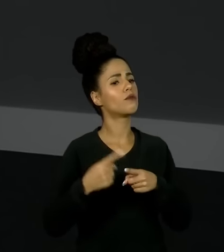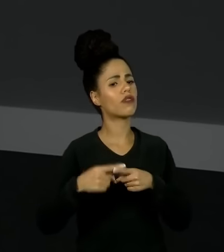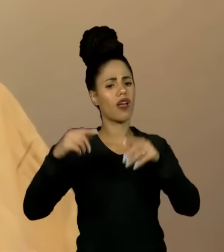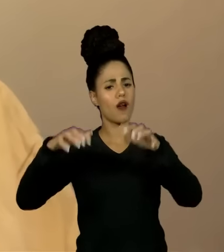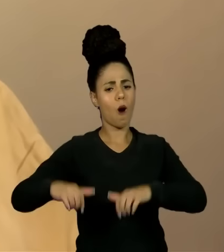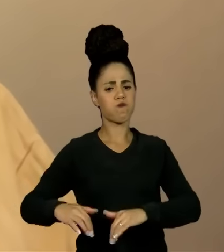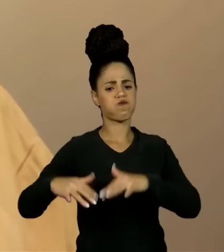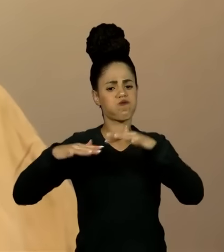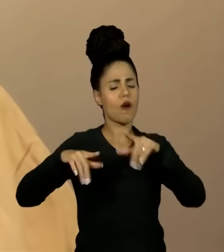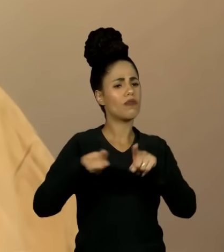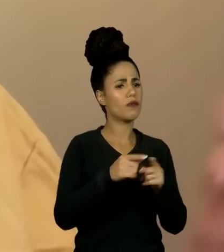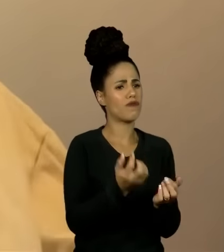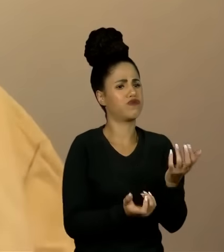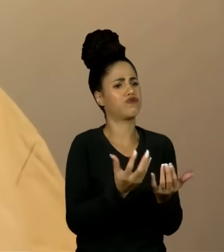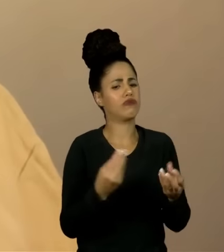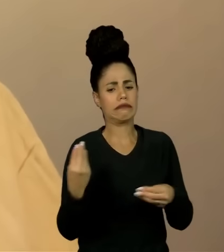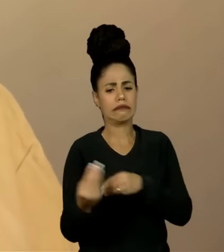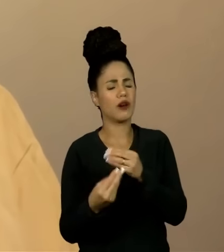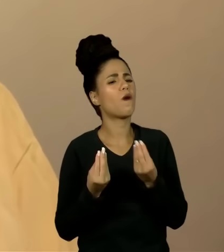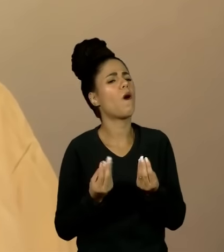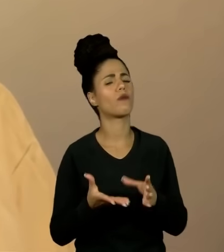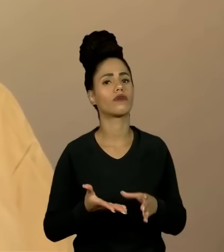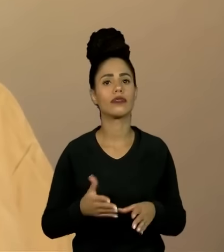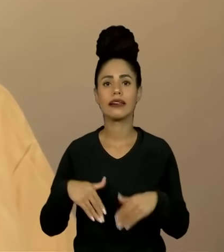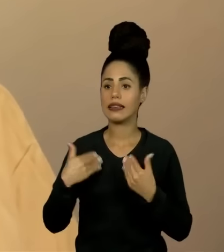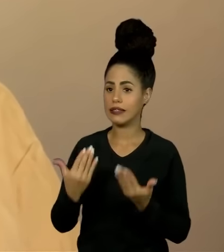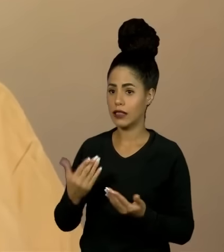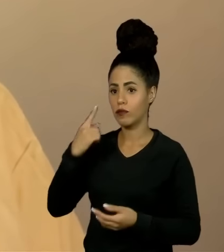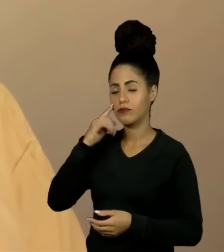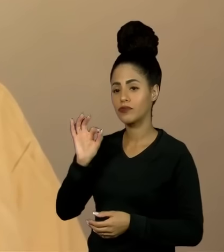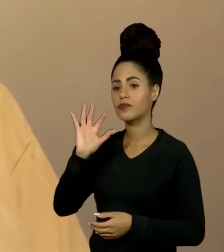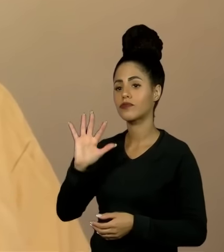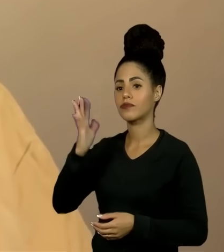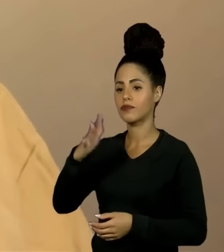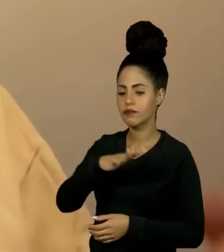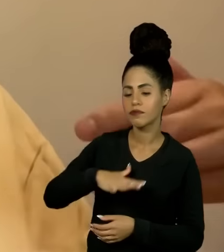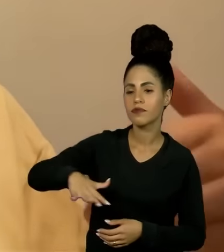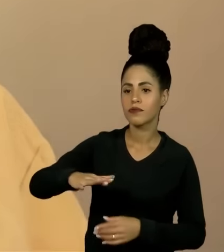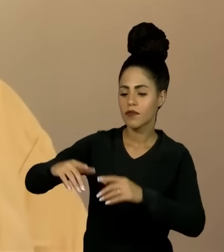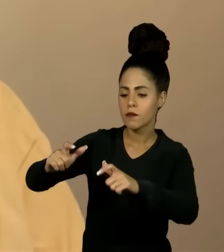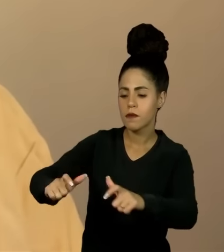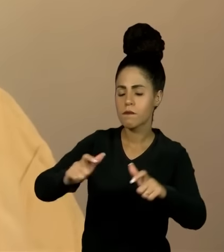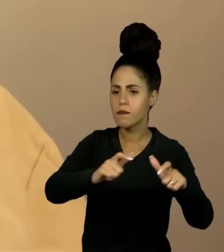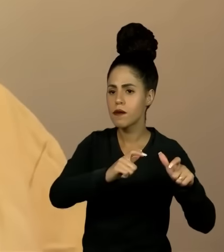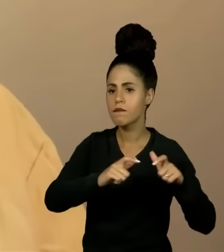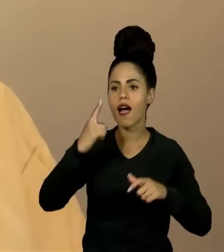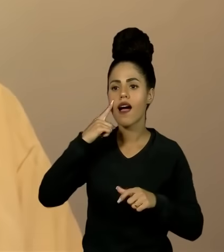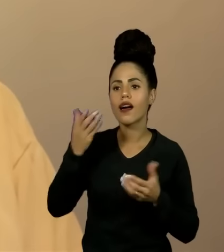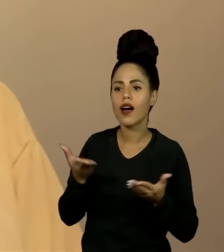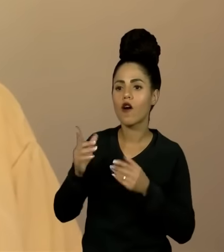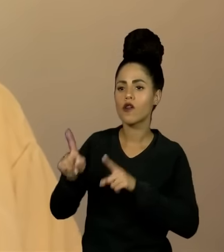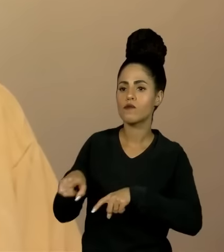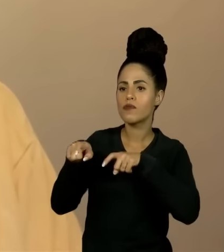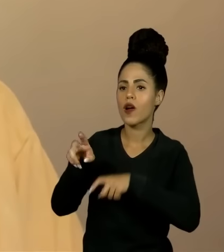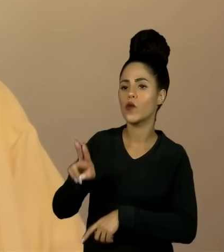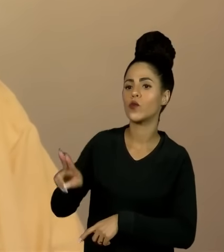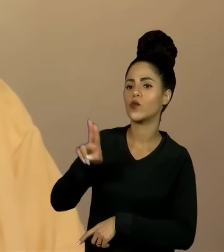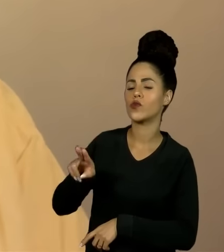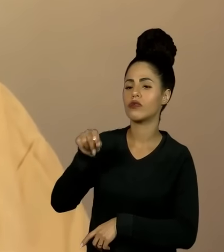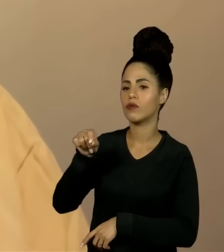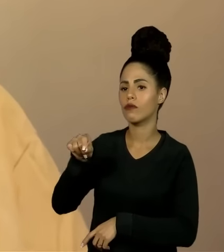professor? O excesso da pecuária, o pisoteio desmesurado das terras, o excesso da agricultura utilizando